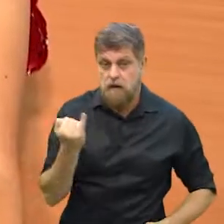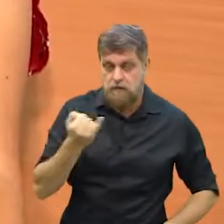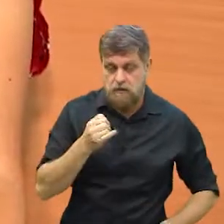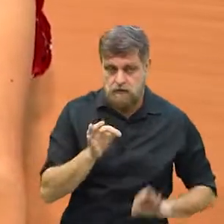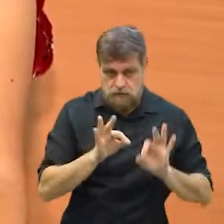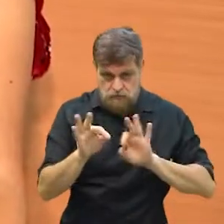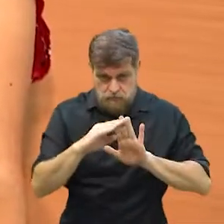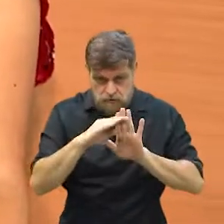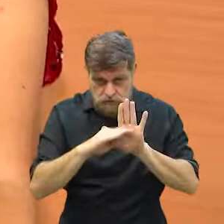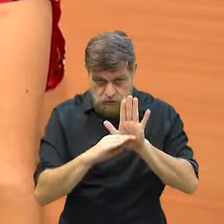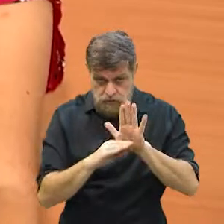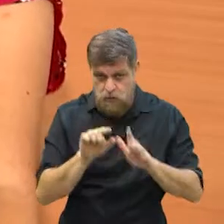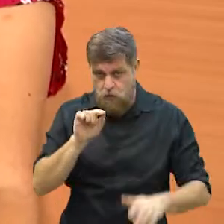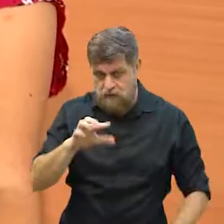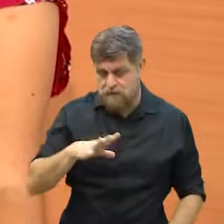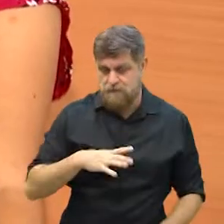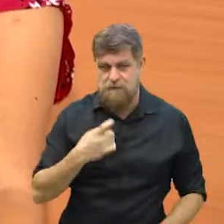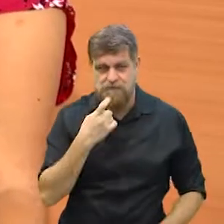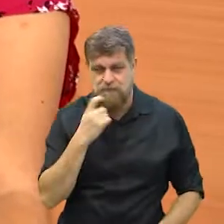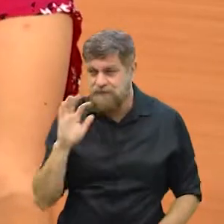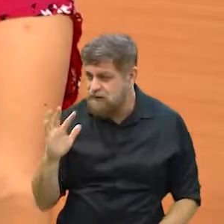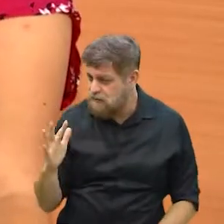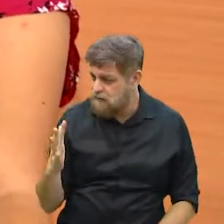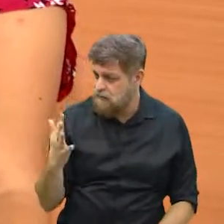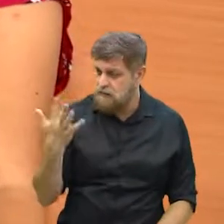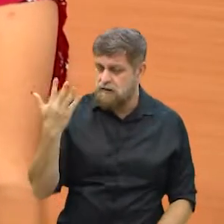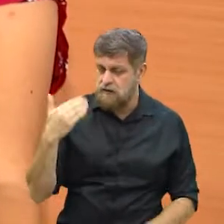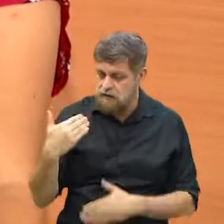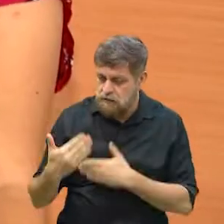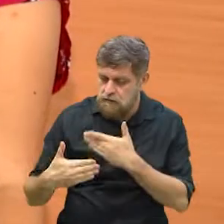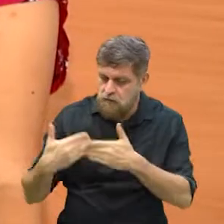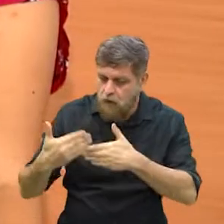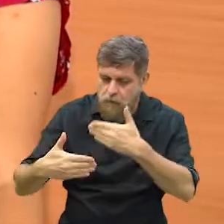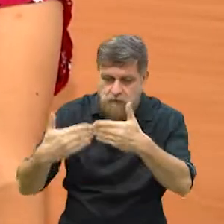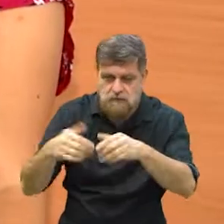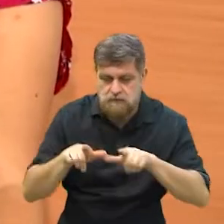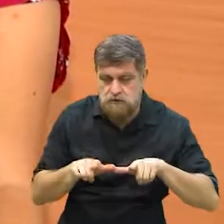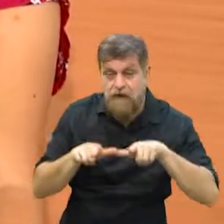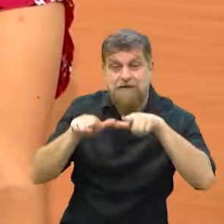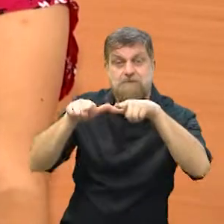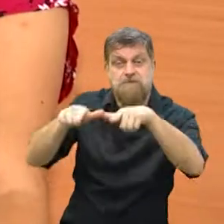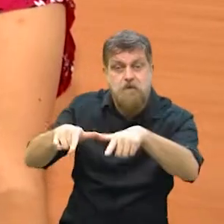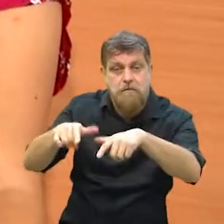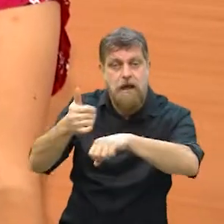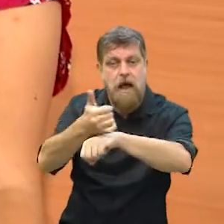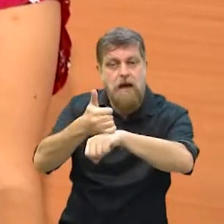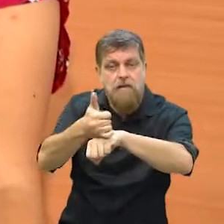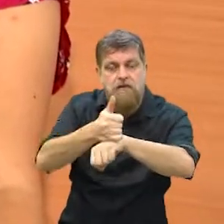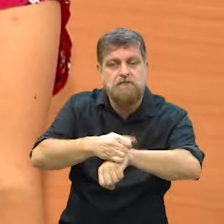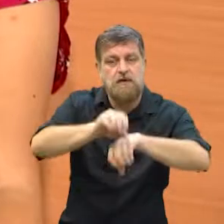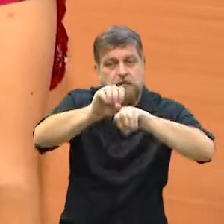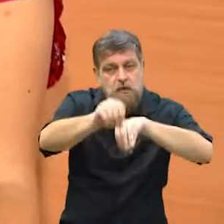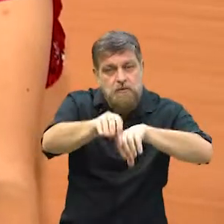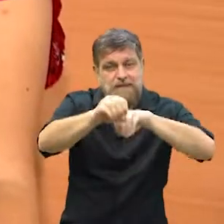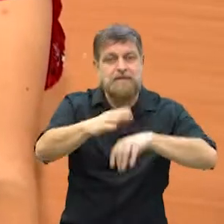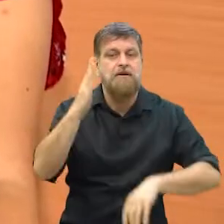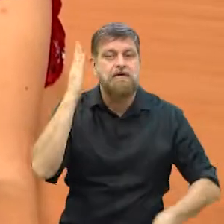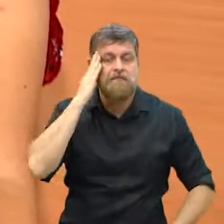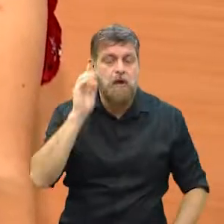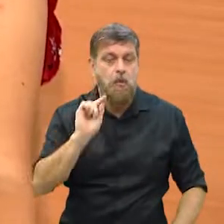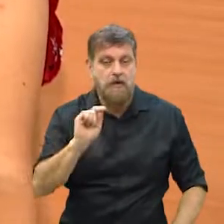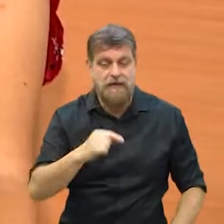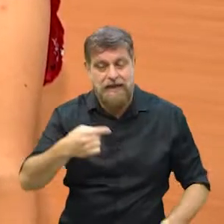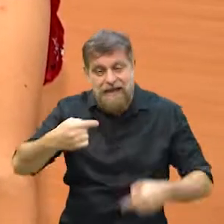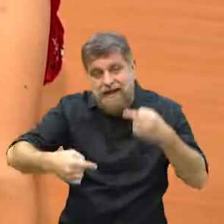ideia desse projeto é que o município crie um processo de formação para os profissionais, que se debata